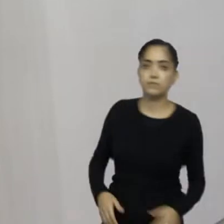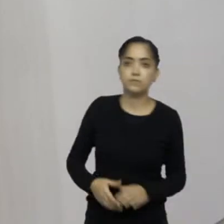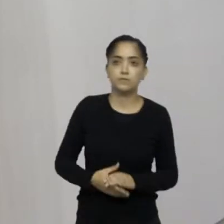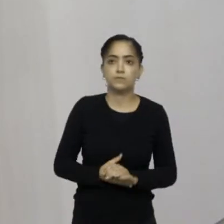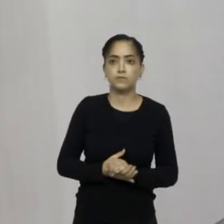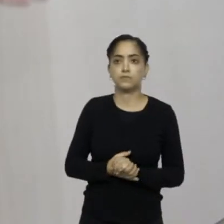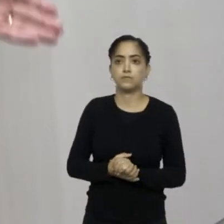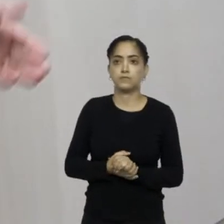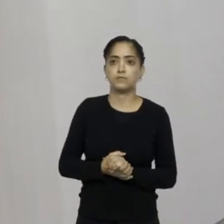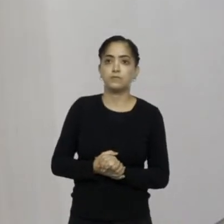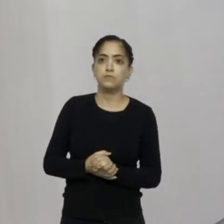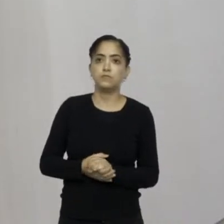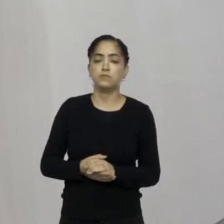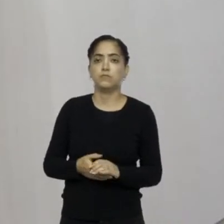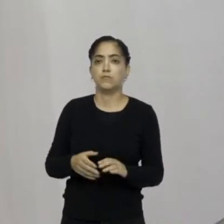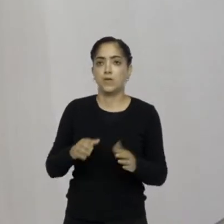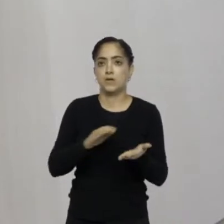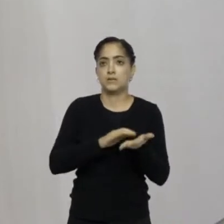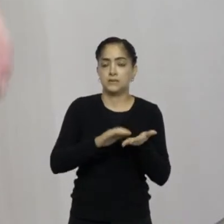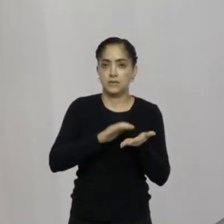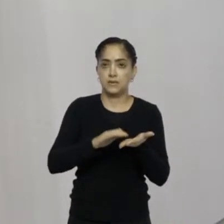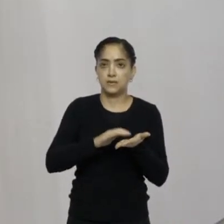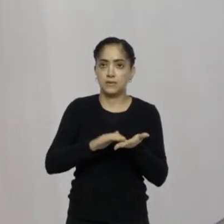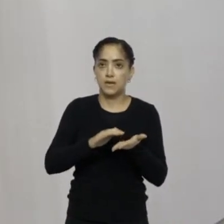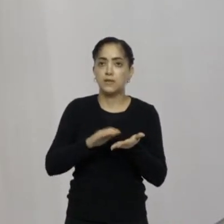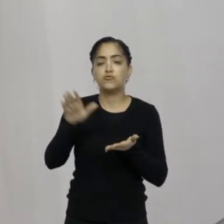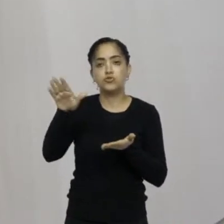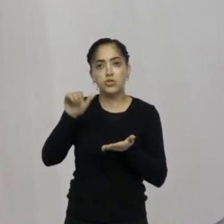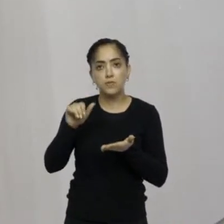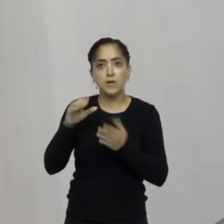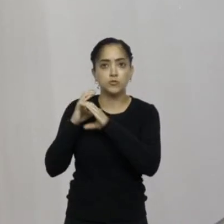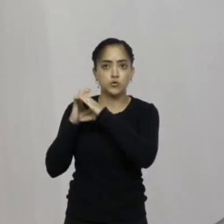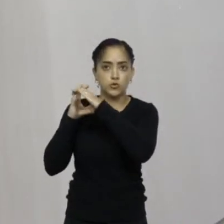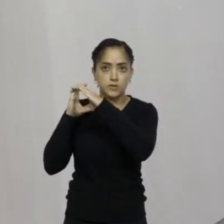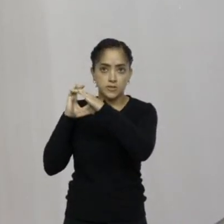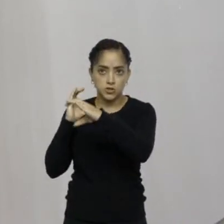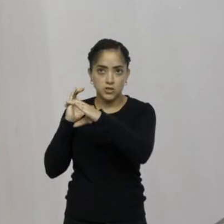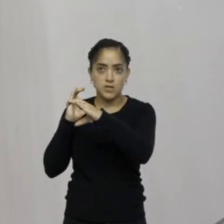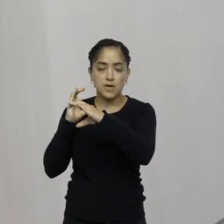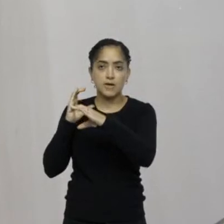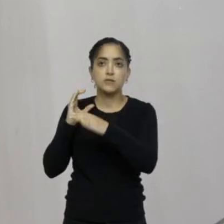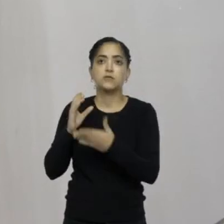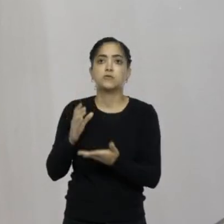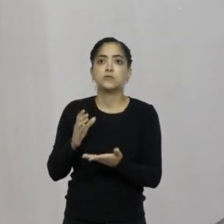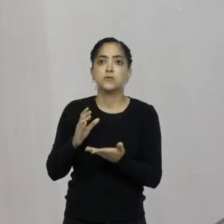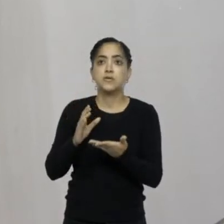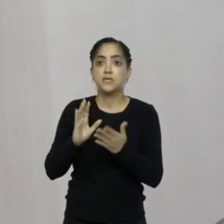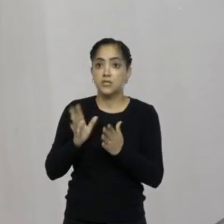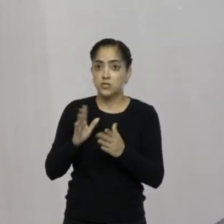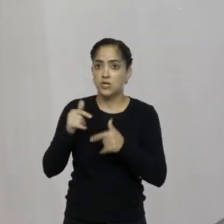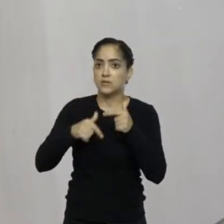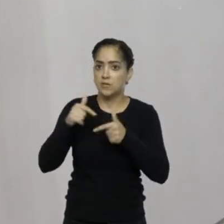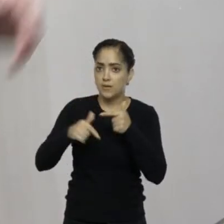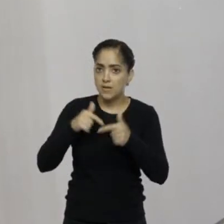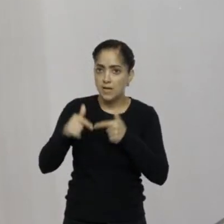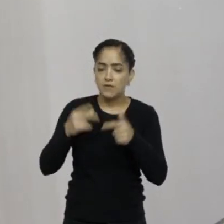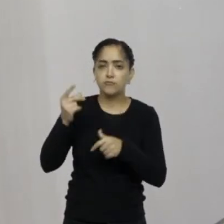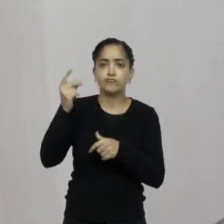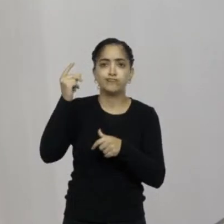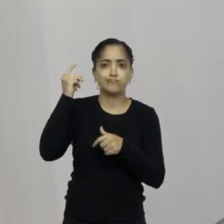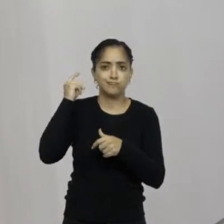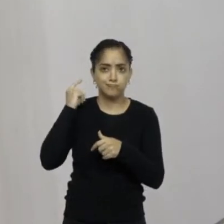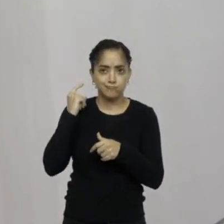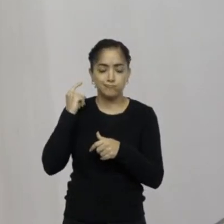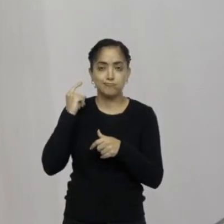engenheiros, secretário, chamamos dois engenheiros antigos, que estavam conosco lá da época da sobrelevação